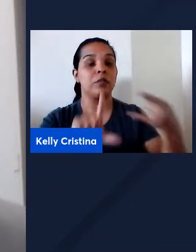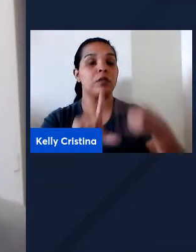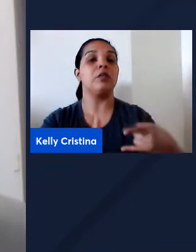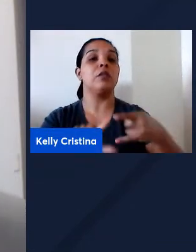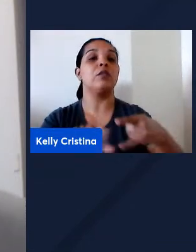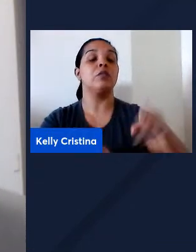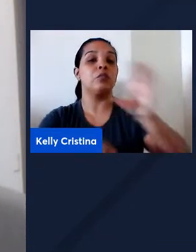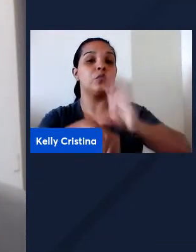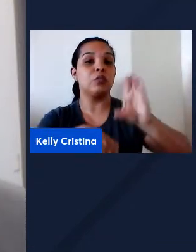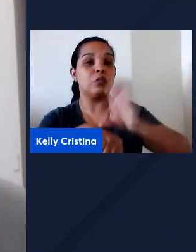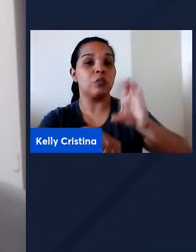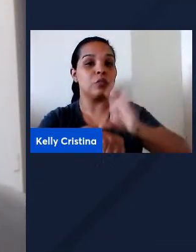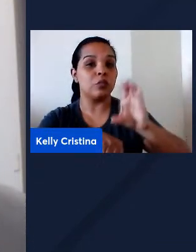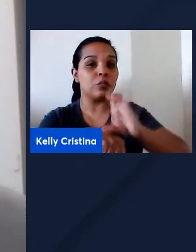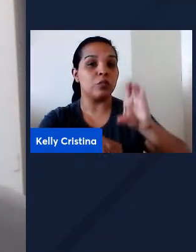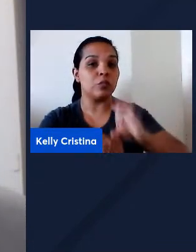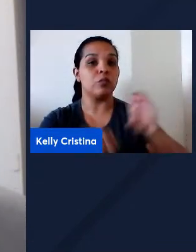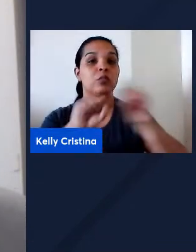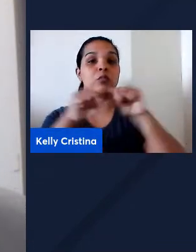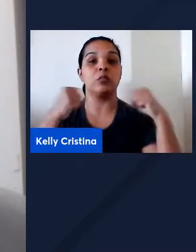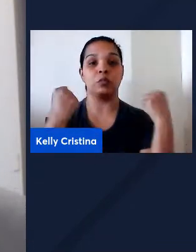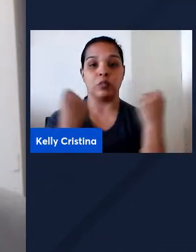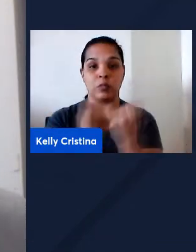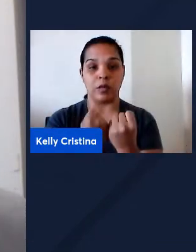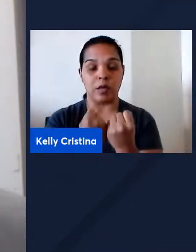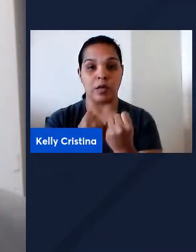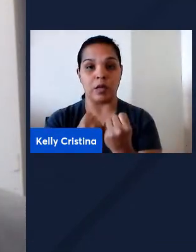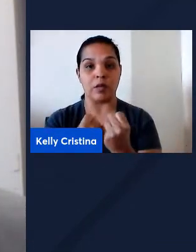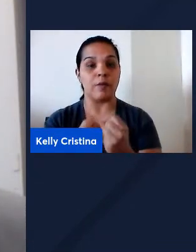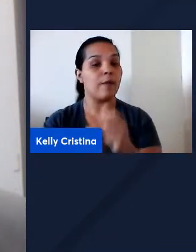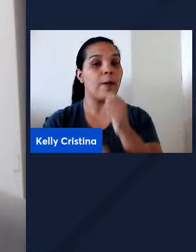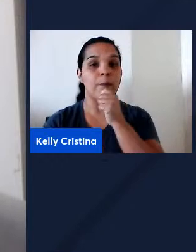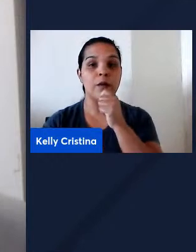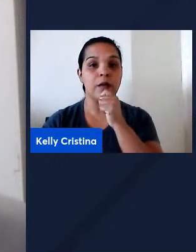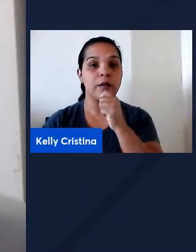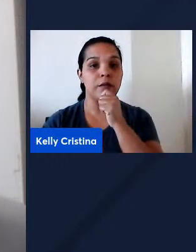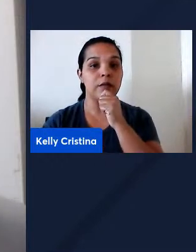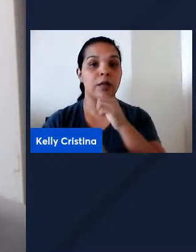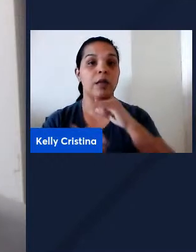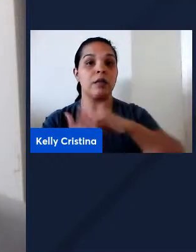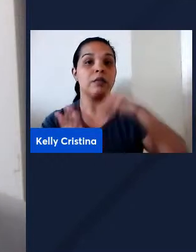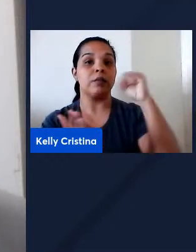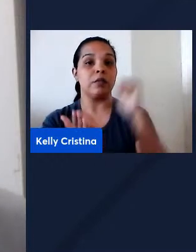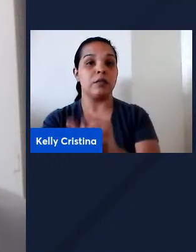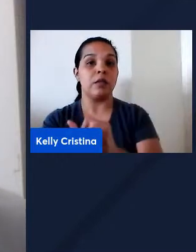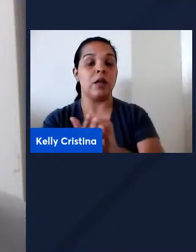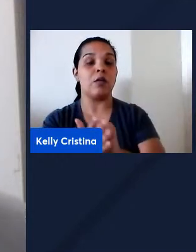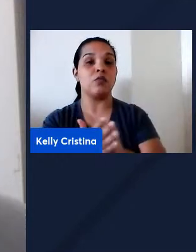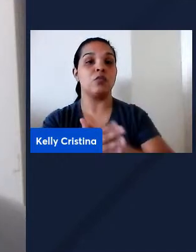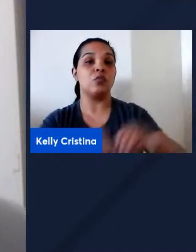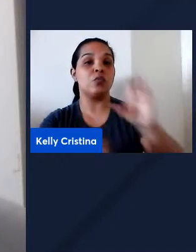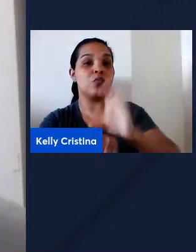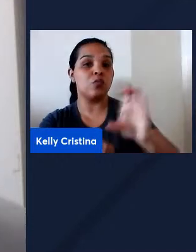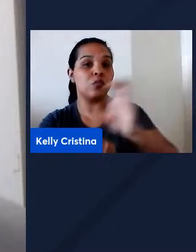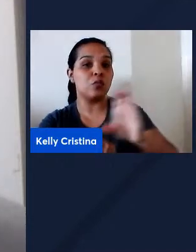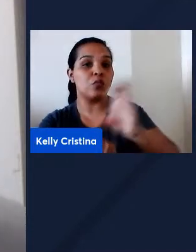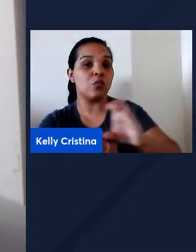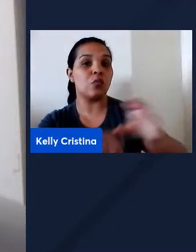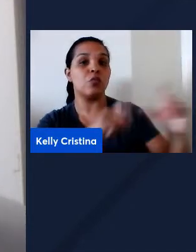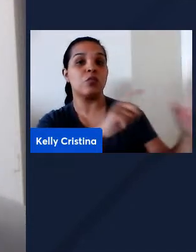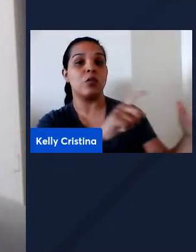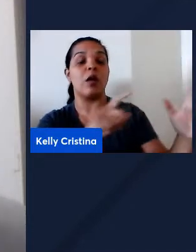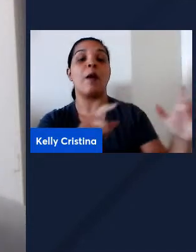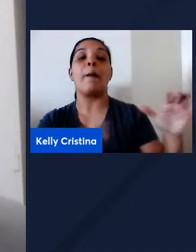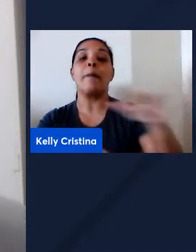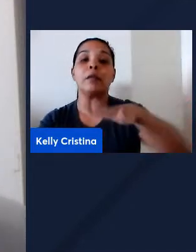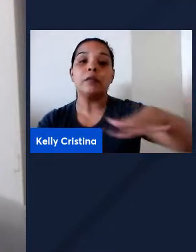simpósios. Não foram feitas inscrições prévias dos minicursos, porque entendemos que, de forma